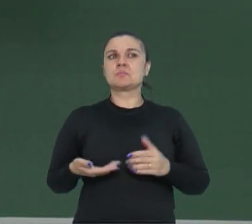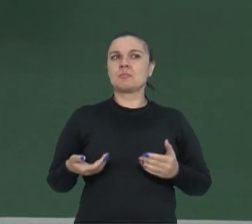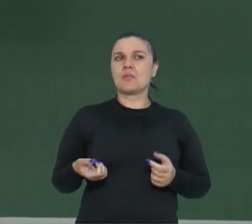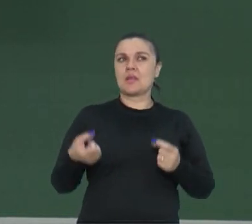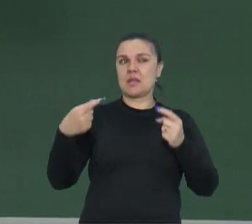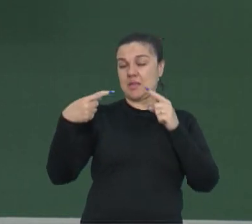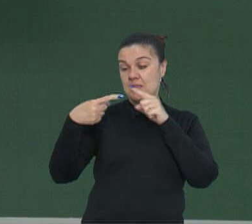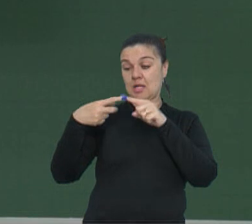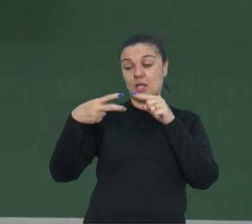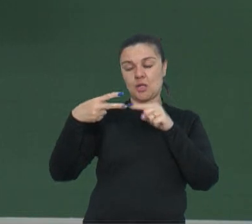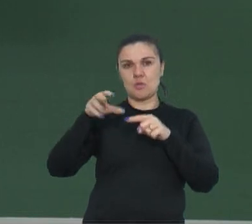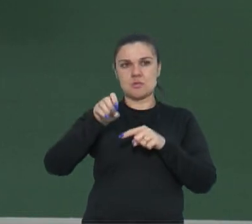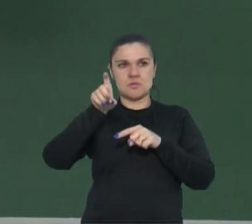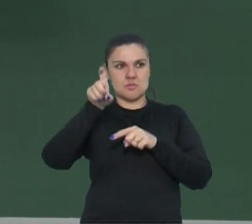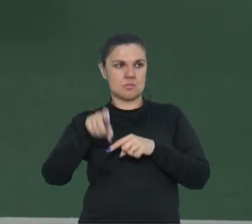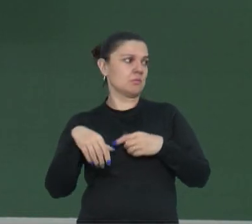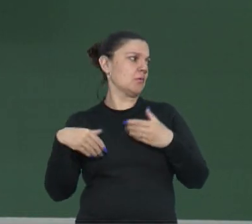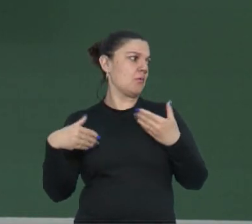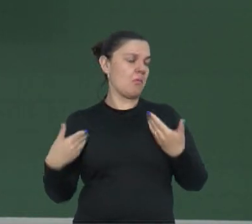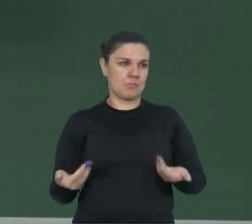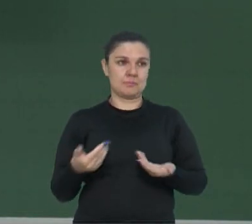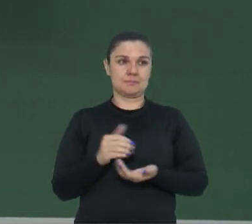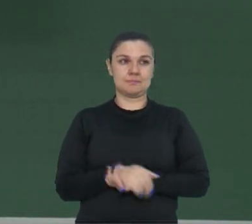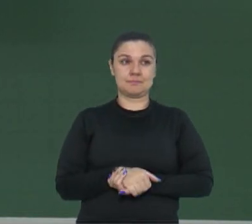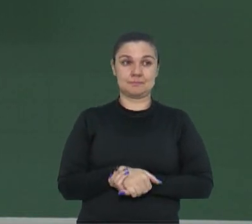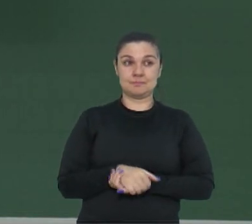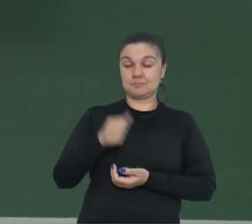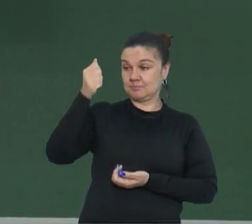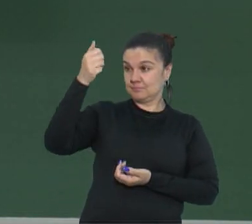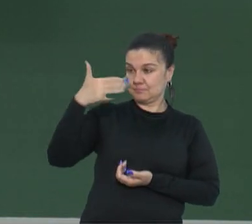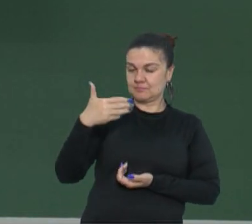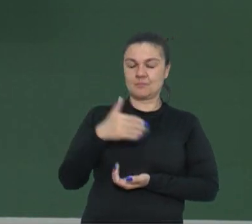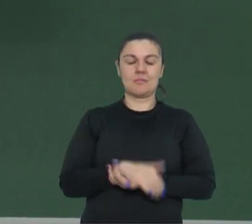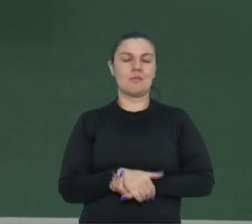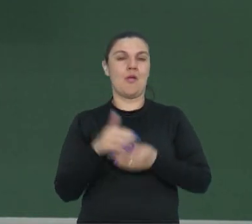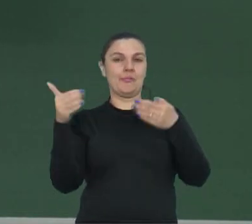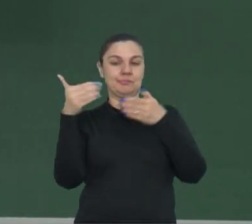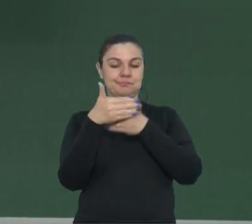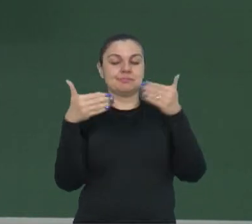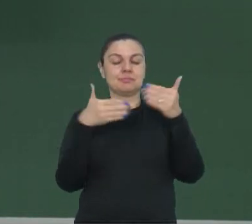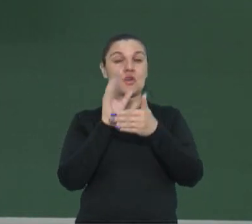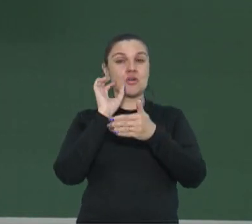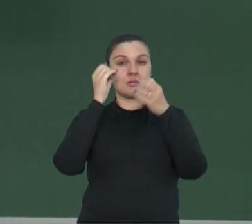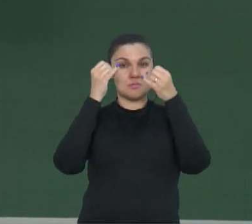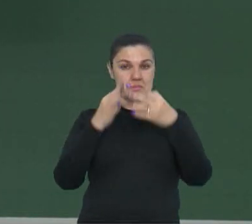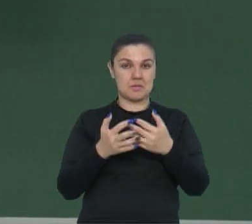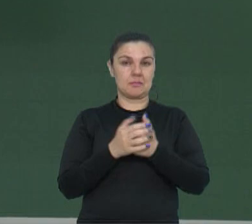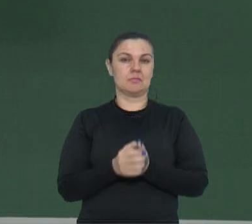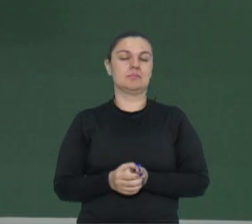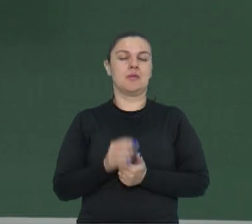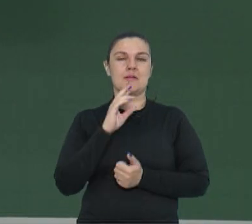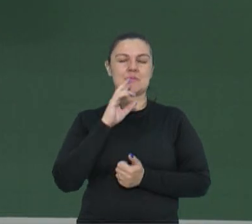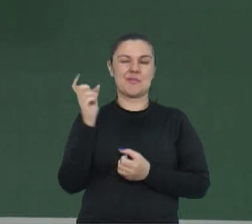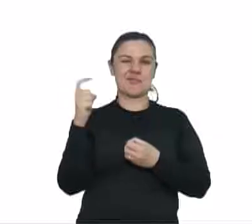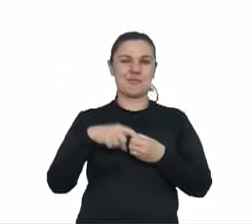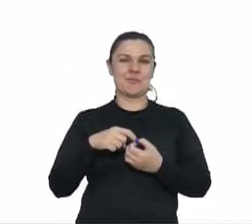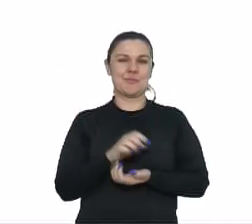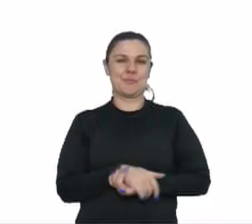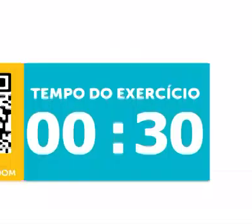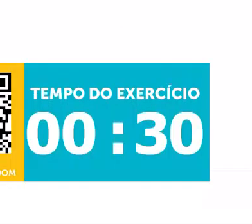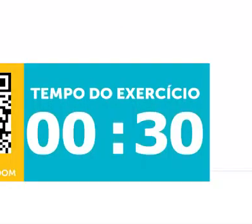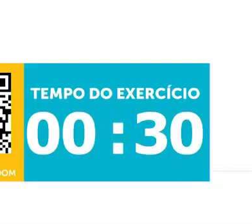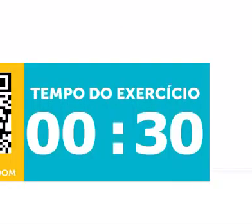Tem 2 óxidos envolvidos. Que óxidos são esses? Eu mostrei eles ali no slide. Falei sobre eles. Responde aí e eu já volto.